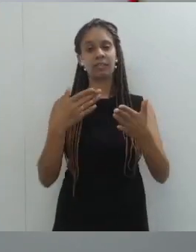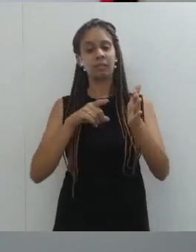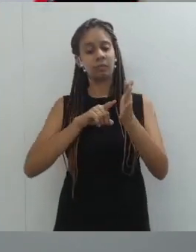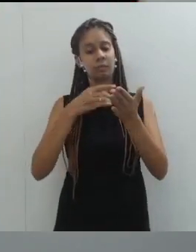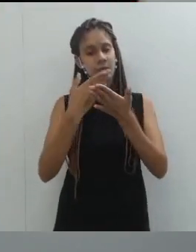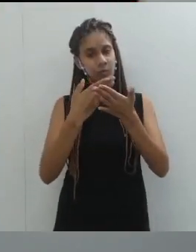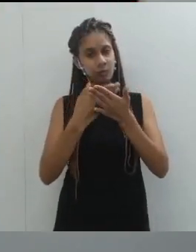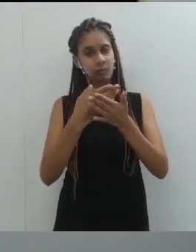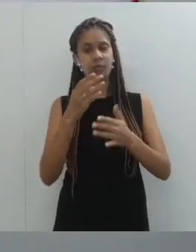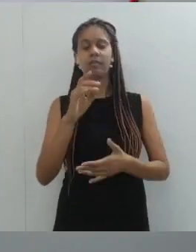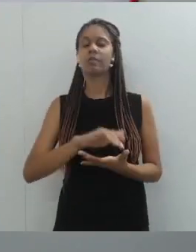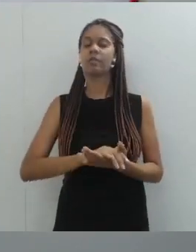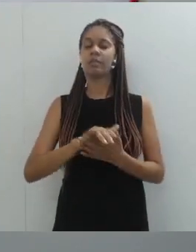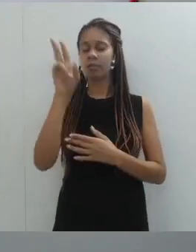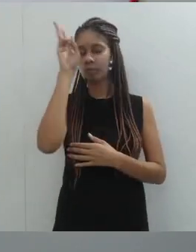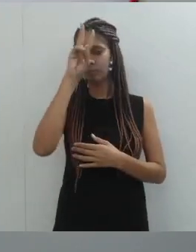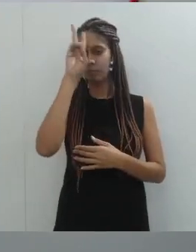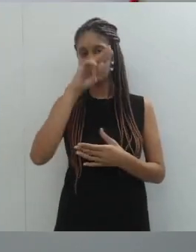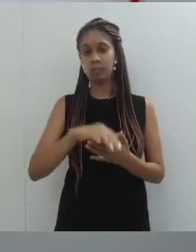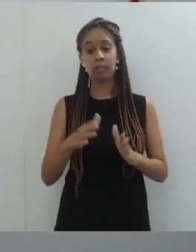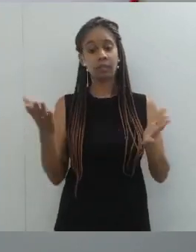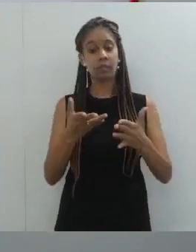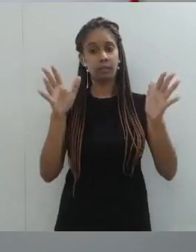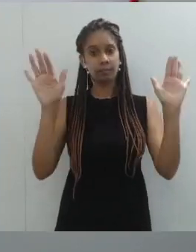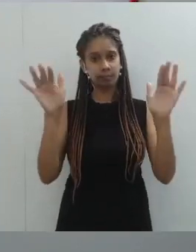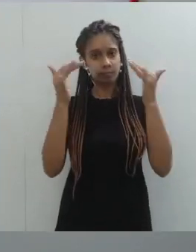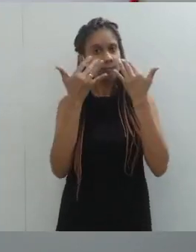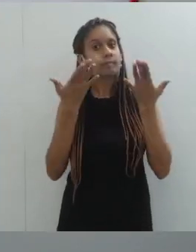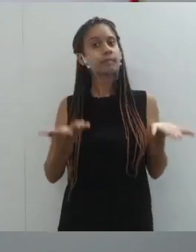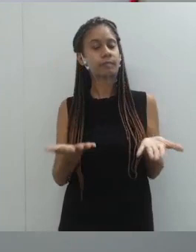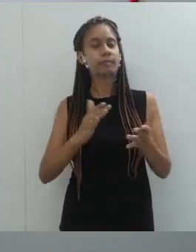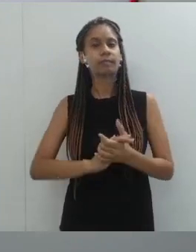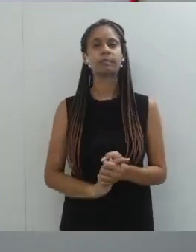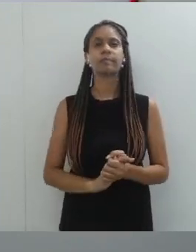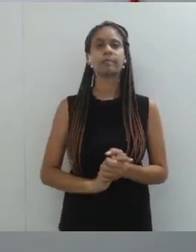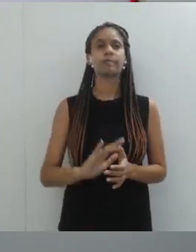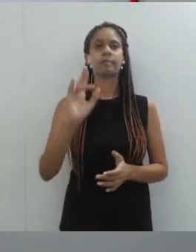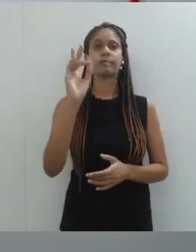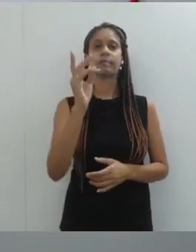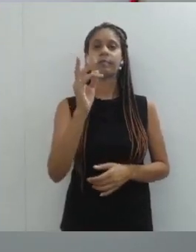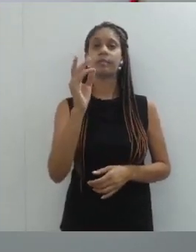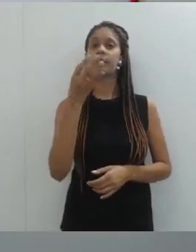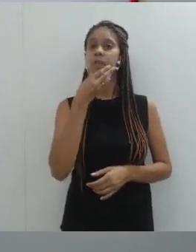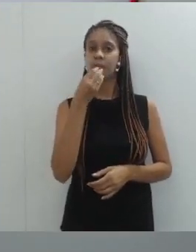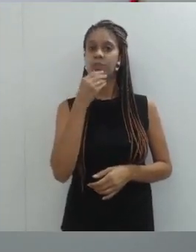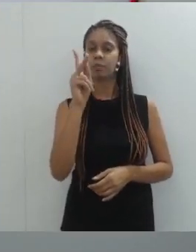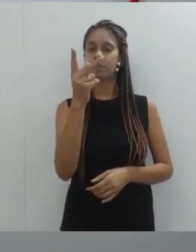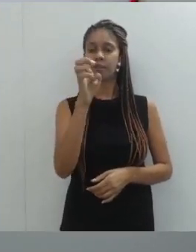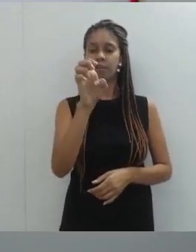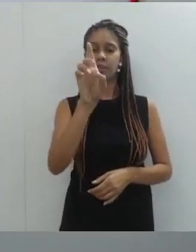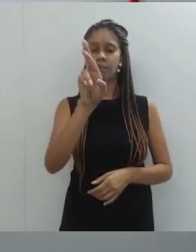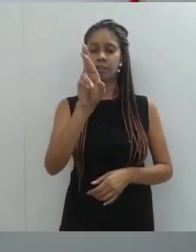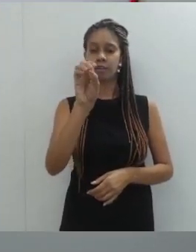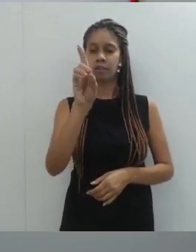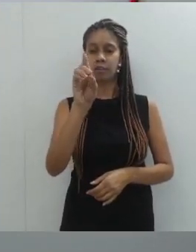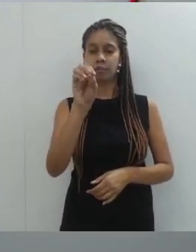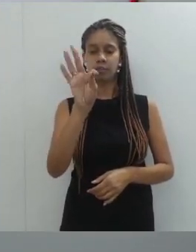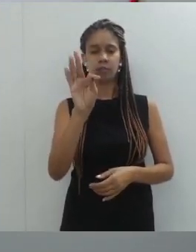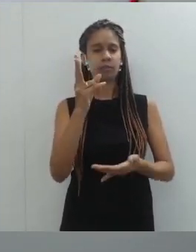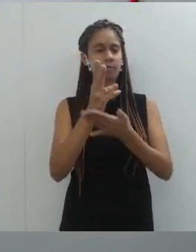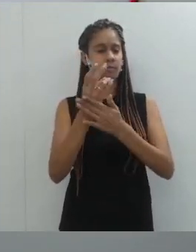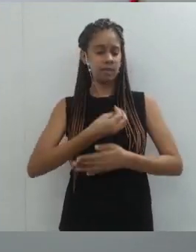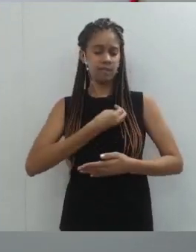históricos. Então, fica ligado. Heródoto dedicou a vida inteira aos seus